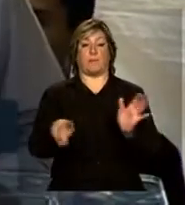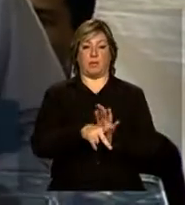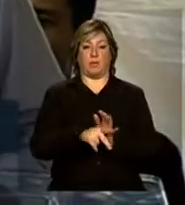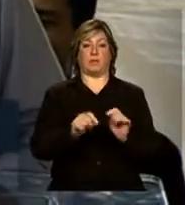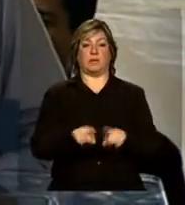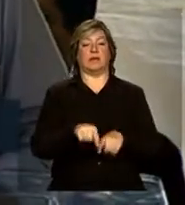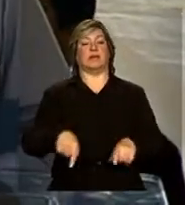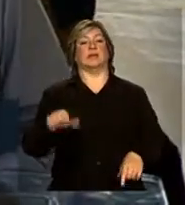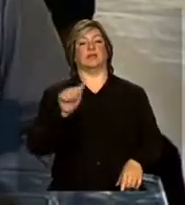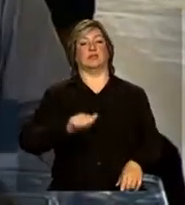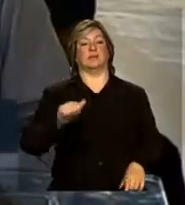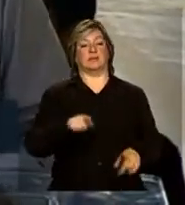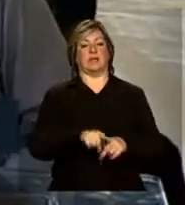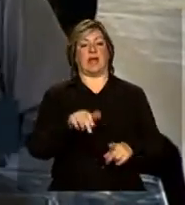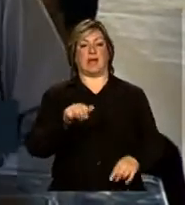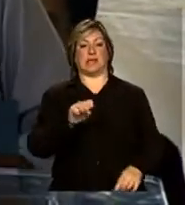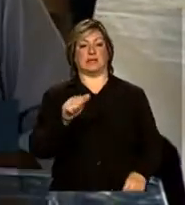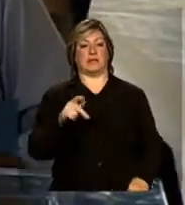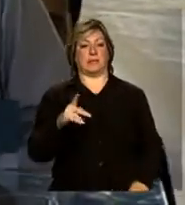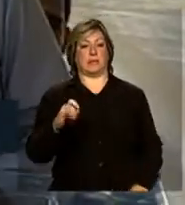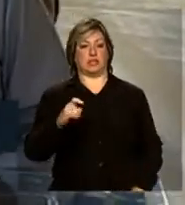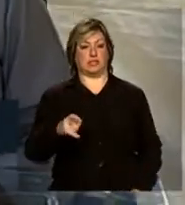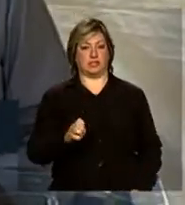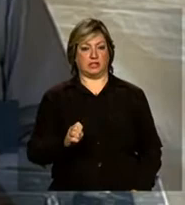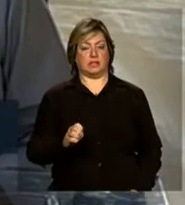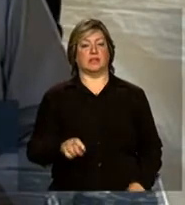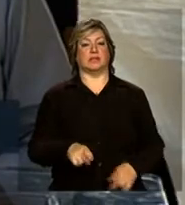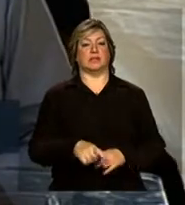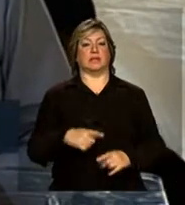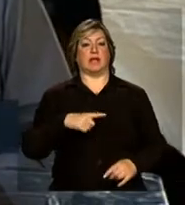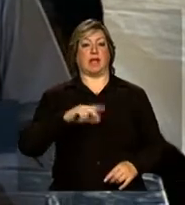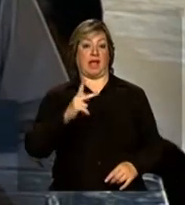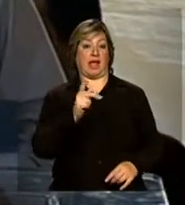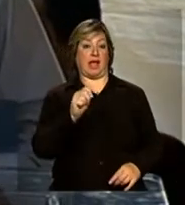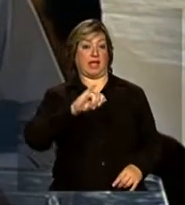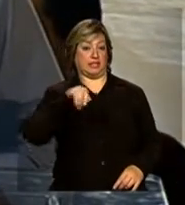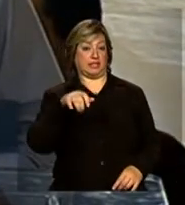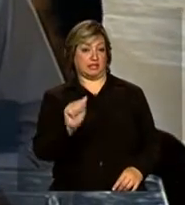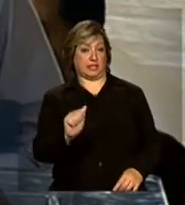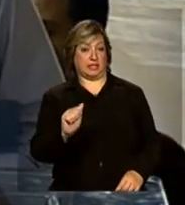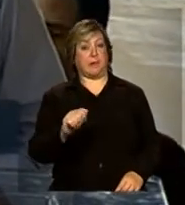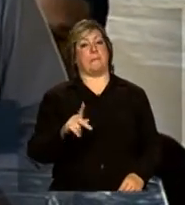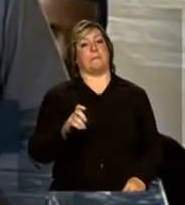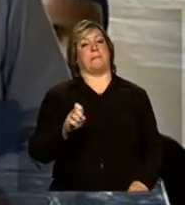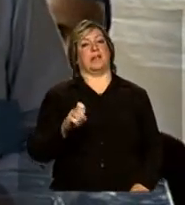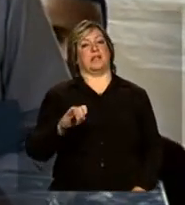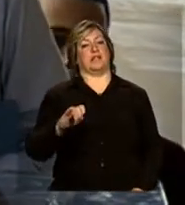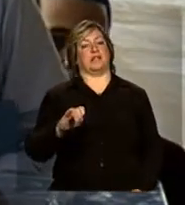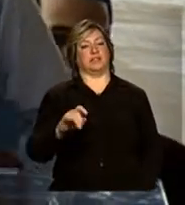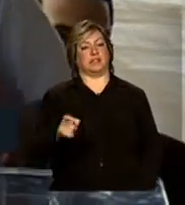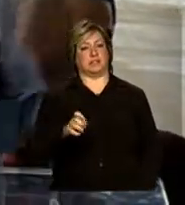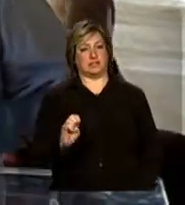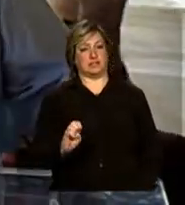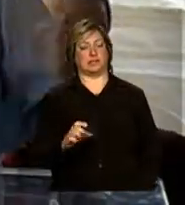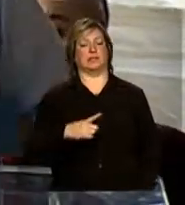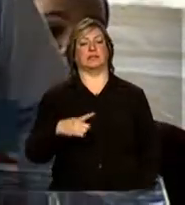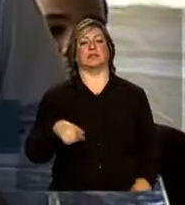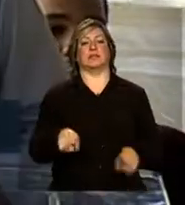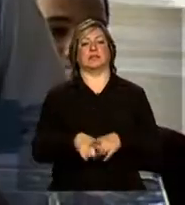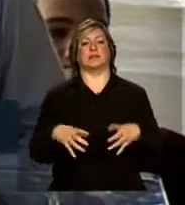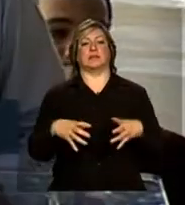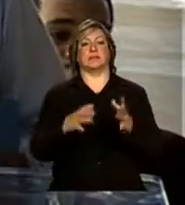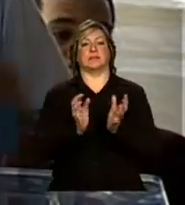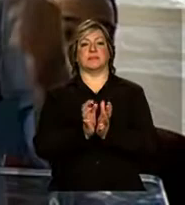da associação haja peixe e por último eu queria fazer referência é um projeto que a gente está desenvolvendo com a Embrapa a